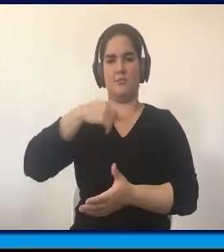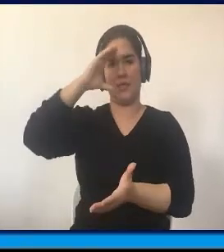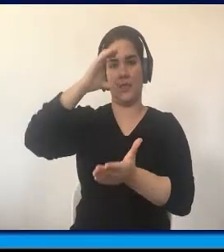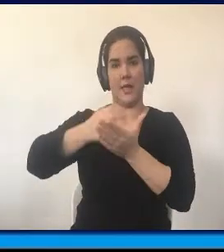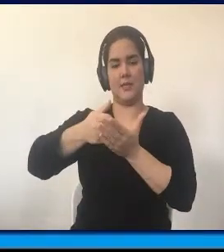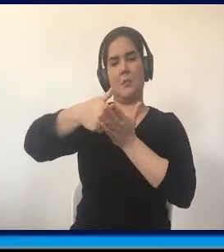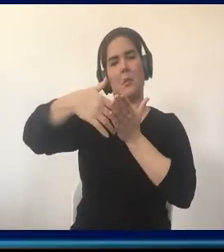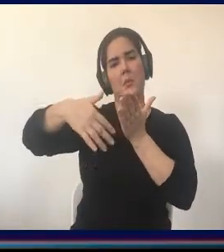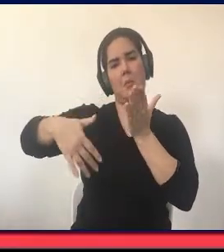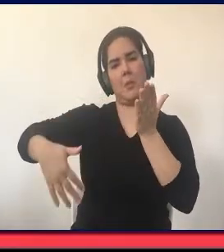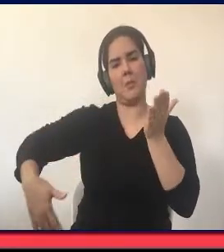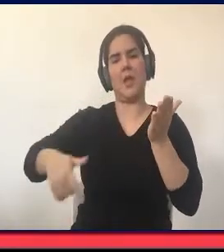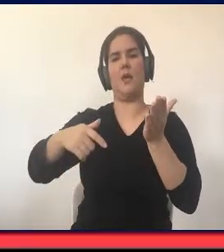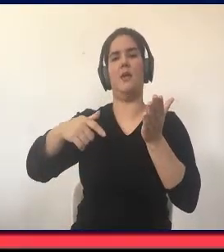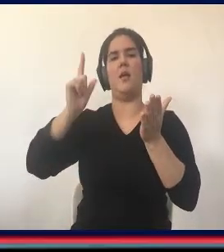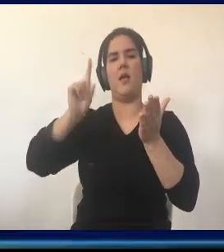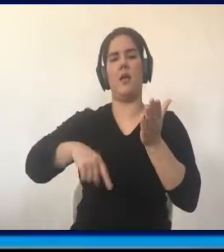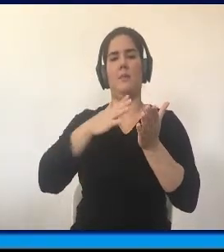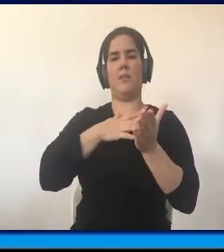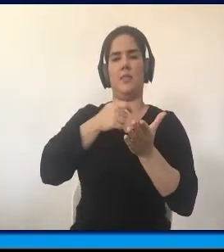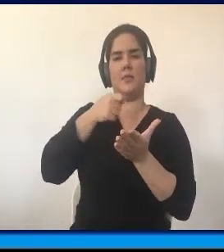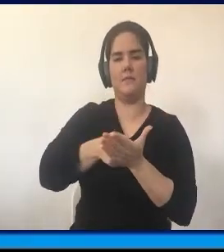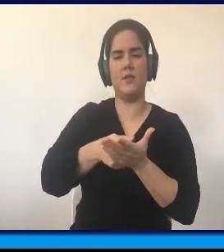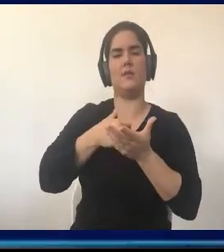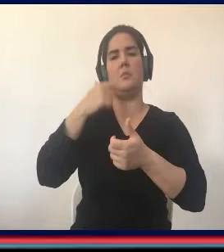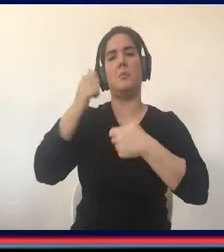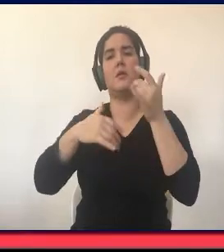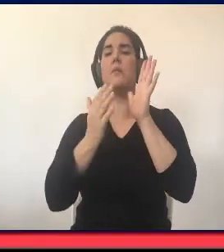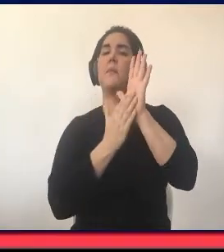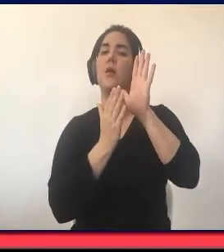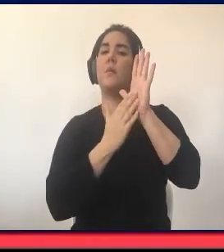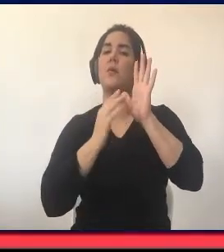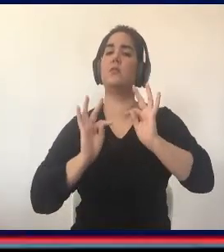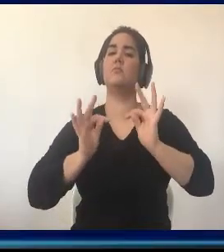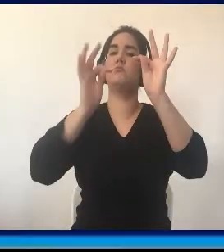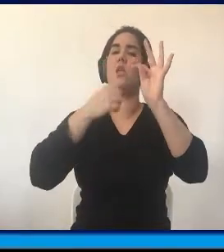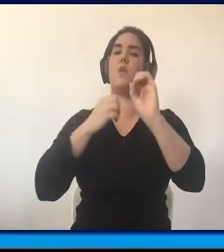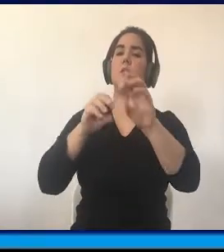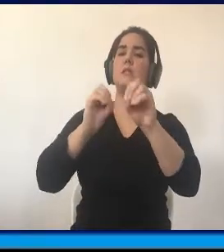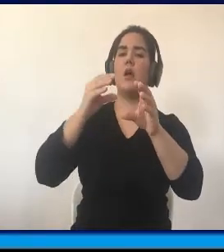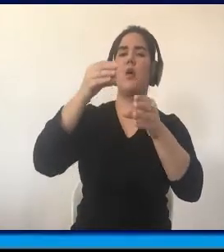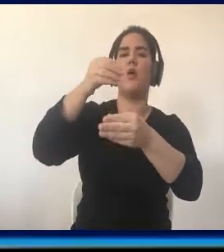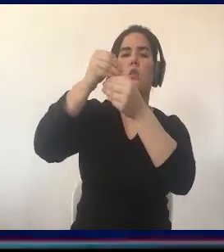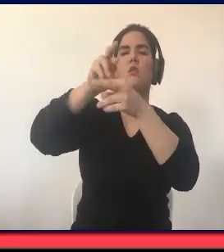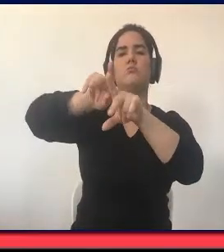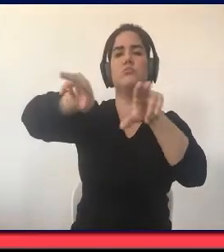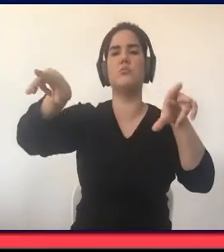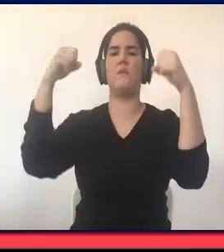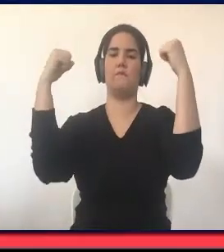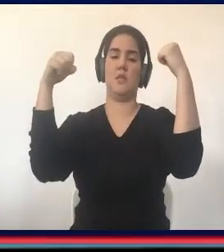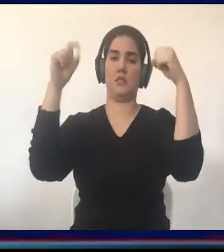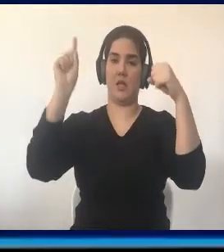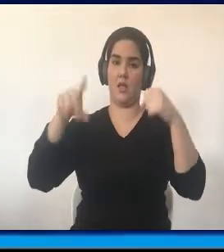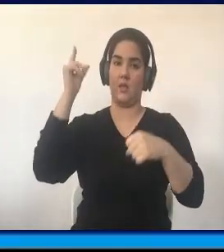uma proposta metodológica para ensinar os conteúdos da educação física, que na época eram jogos, esportes, luta,